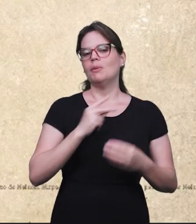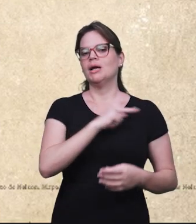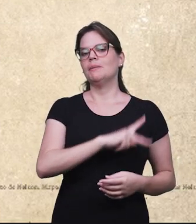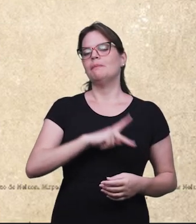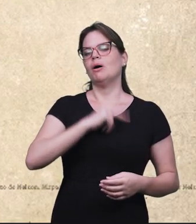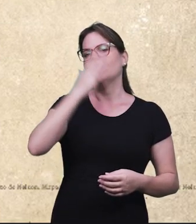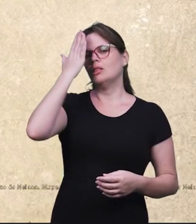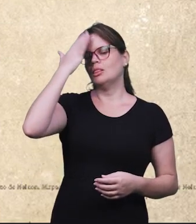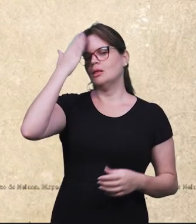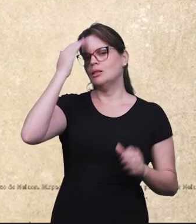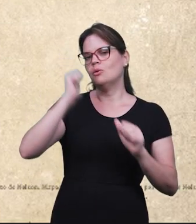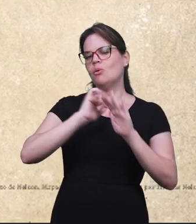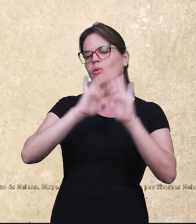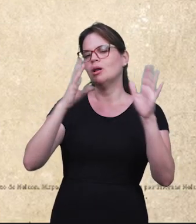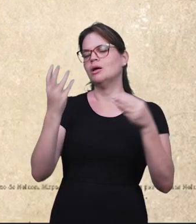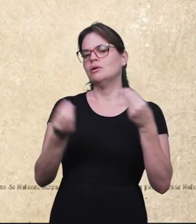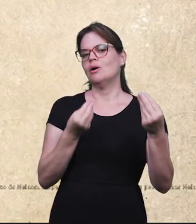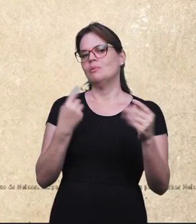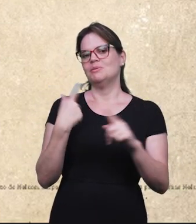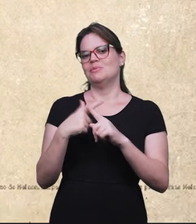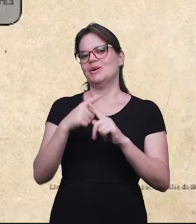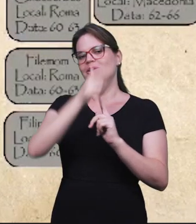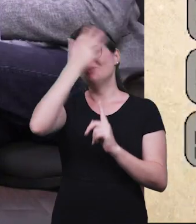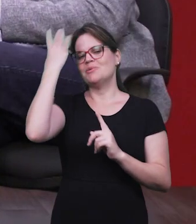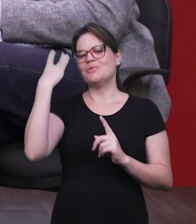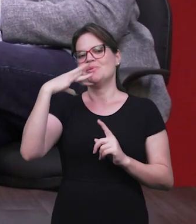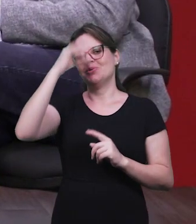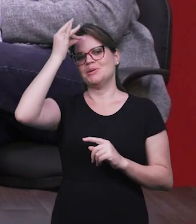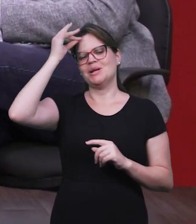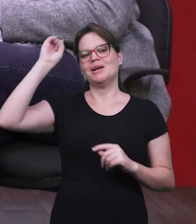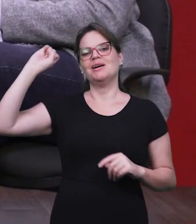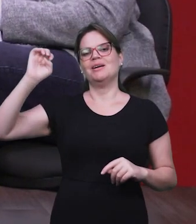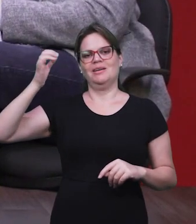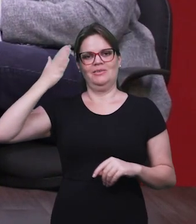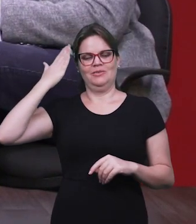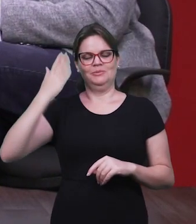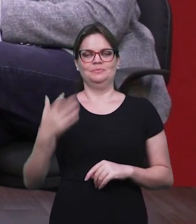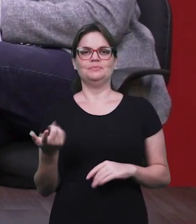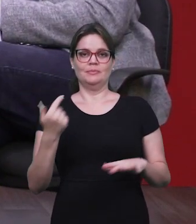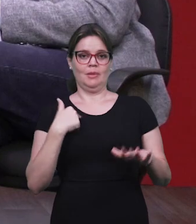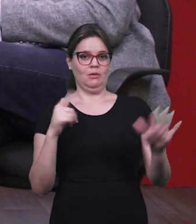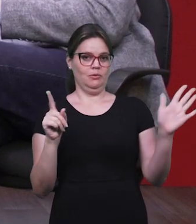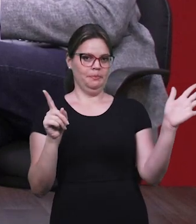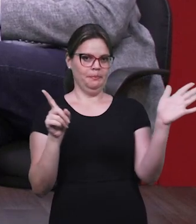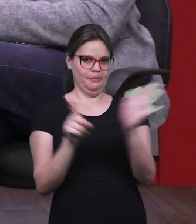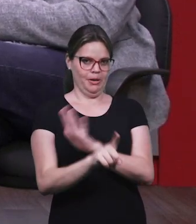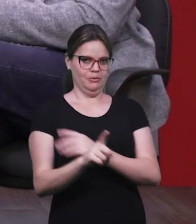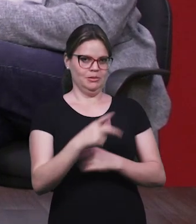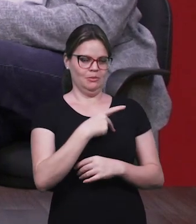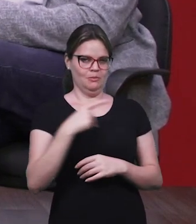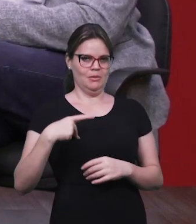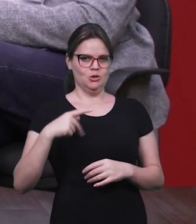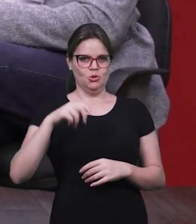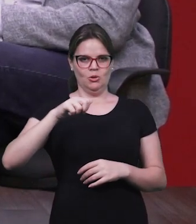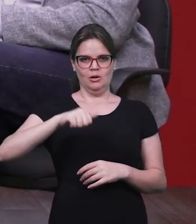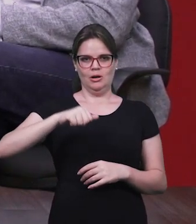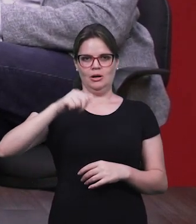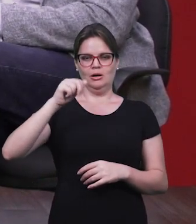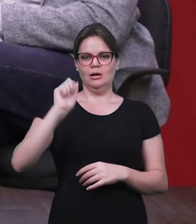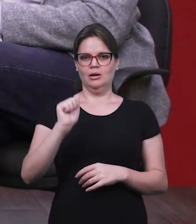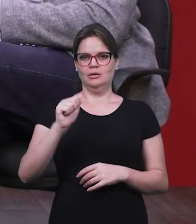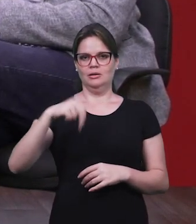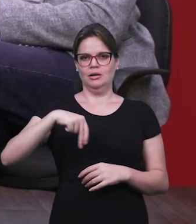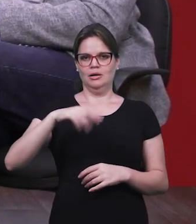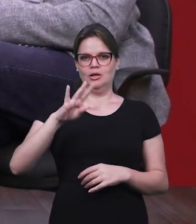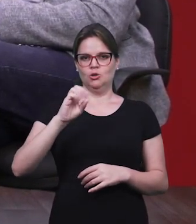né? Essa, né, experiência de Paulo é a nossa experiência também, né? O Evangelho, ele